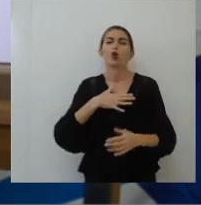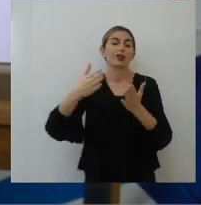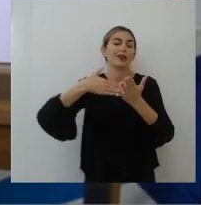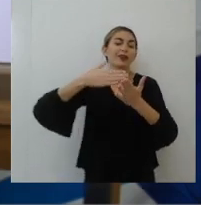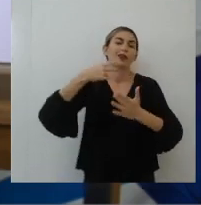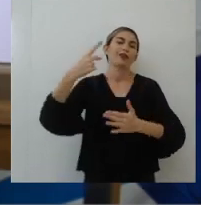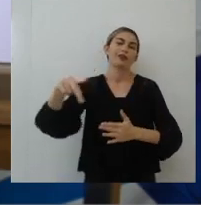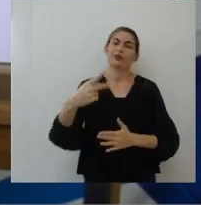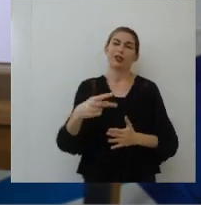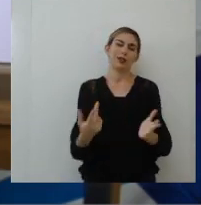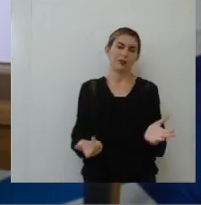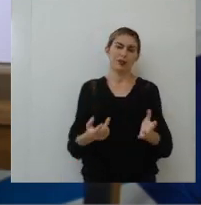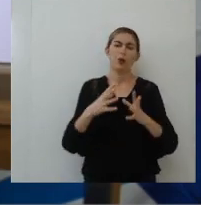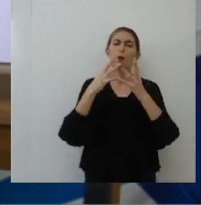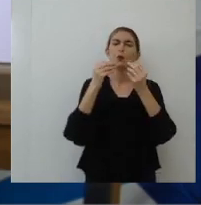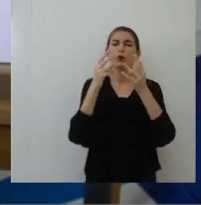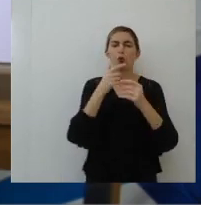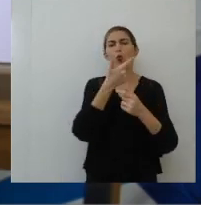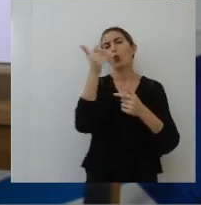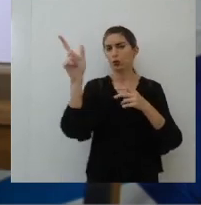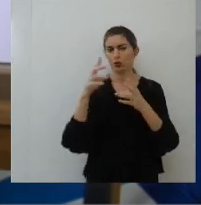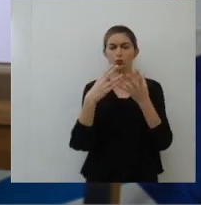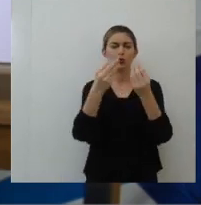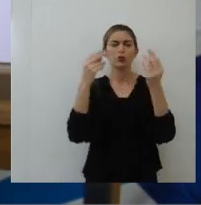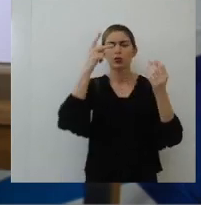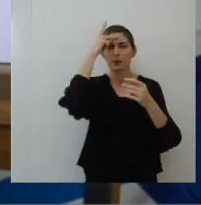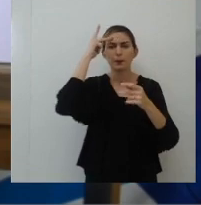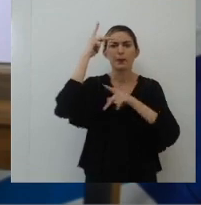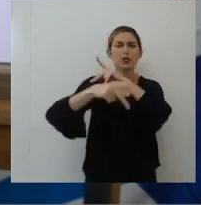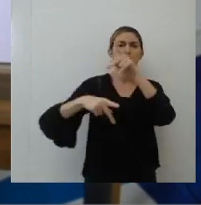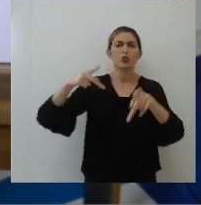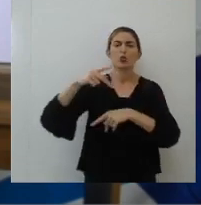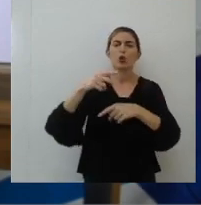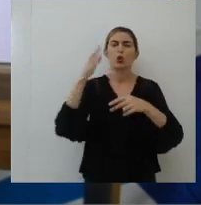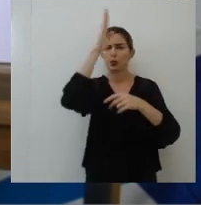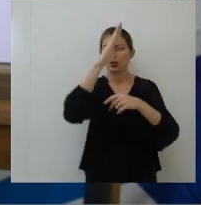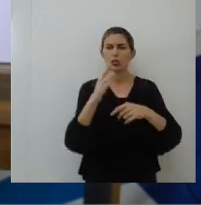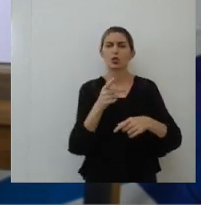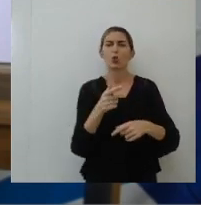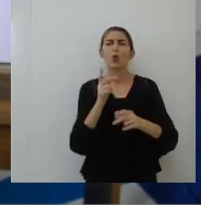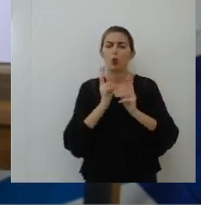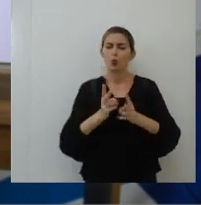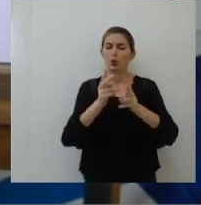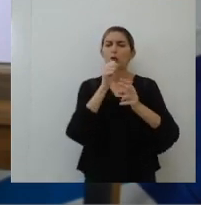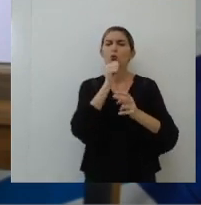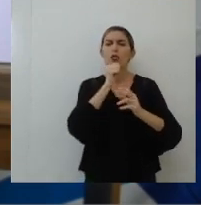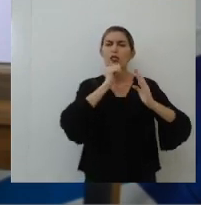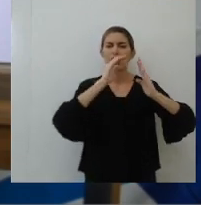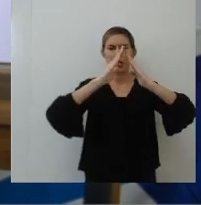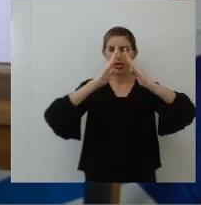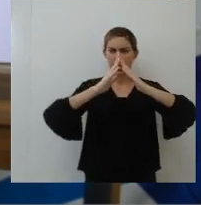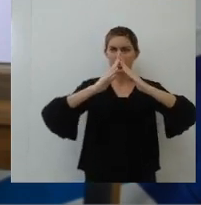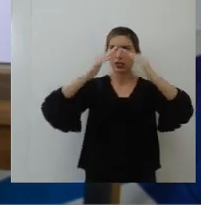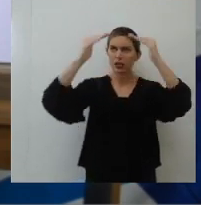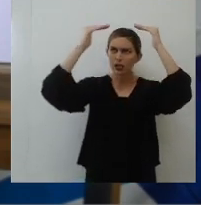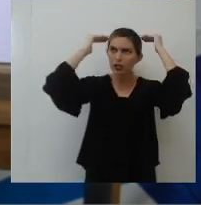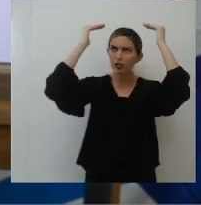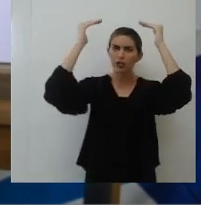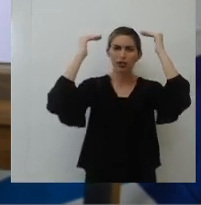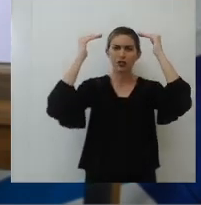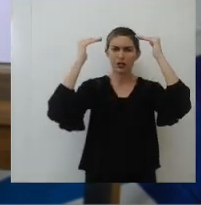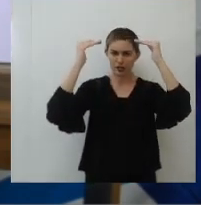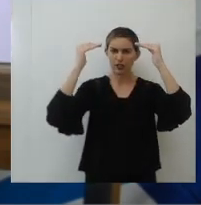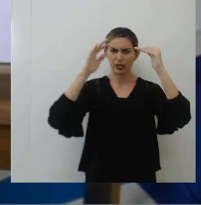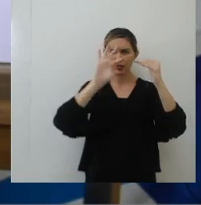exemplo, muitas pessoas no Brasil continuam sem teto. Na verdade, elas não continuam sem teto. Elas continuam sem